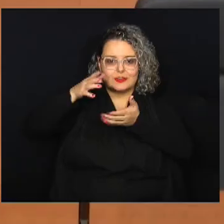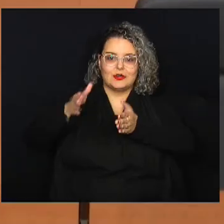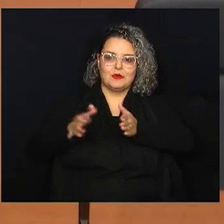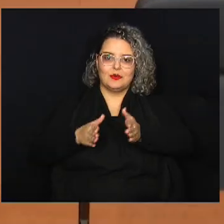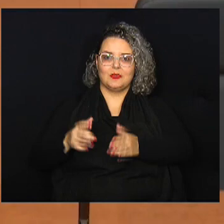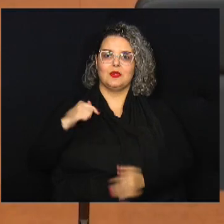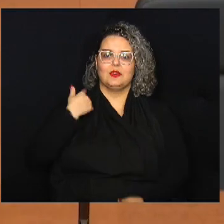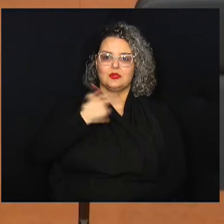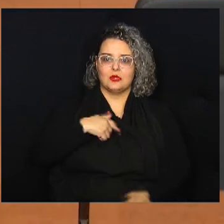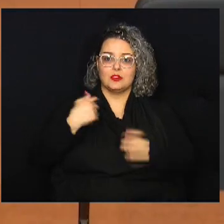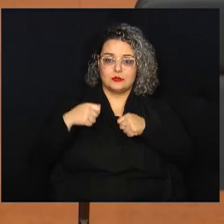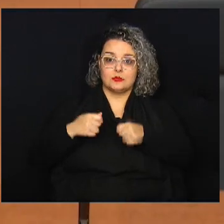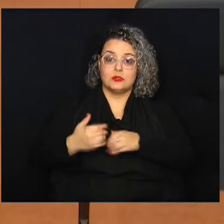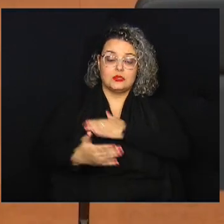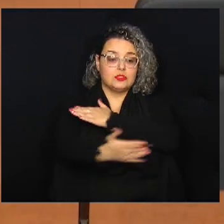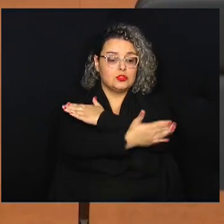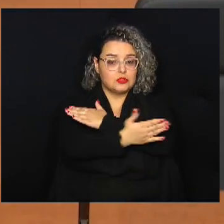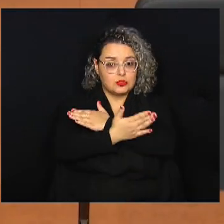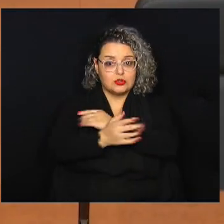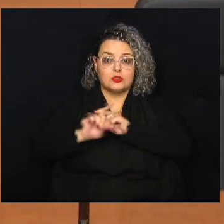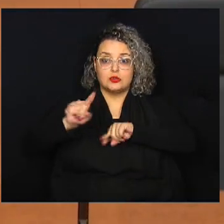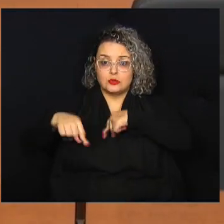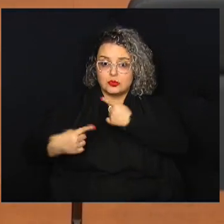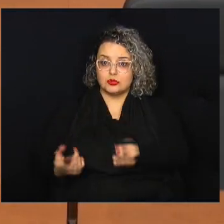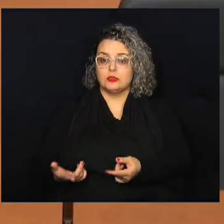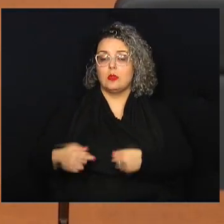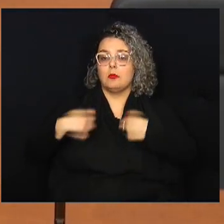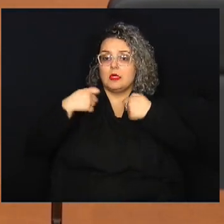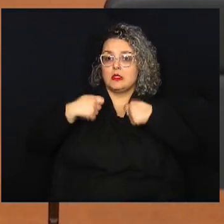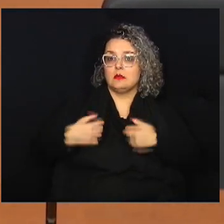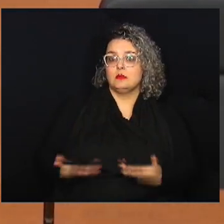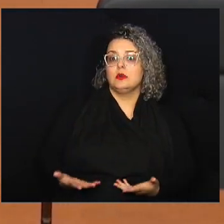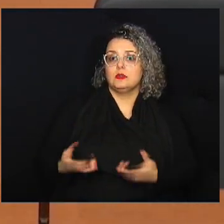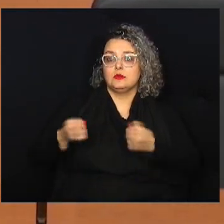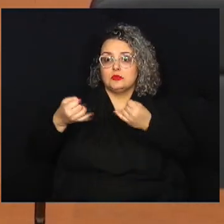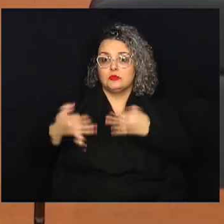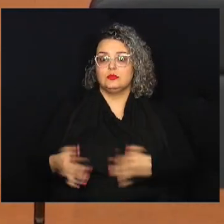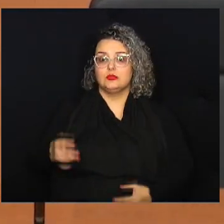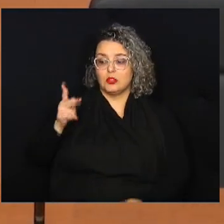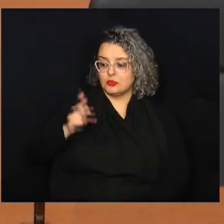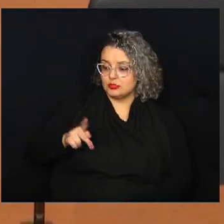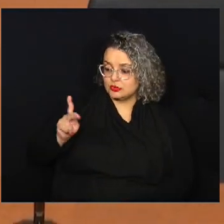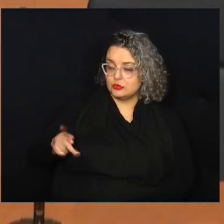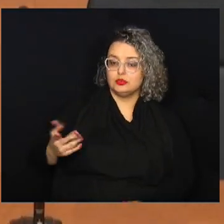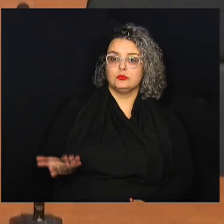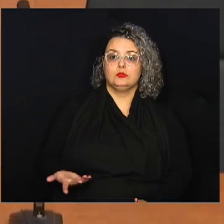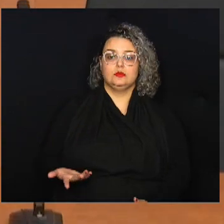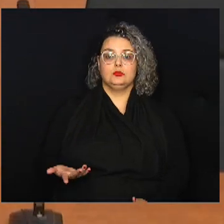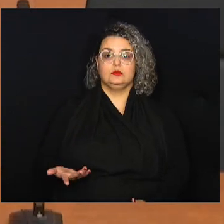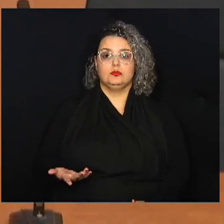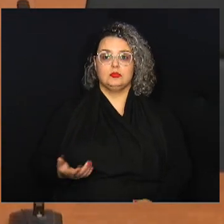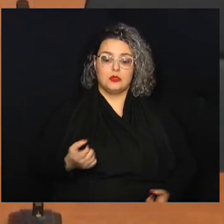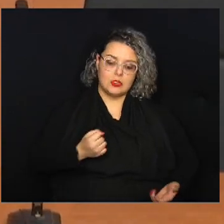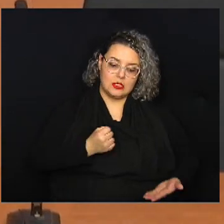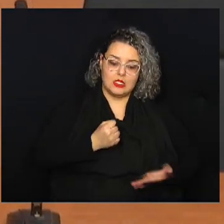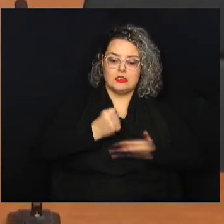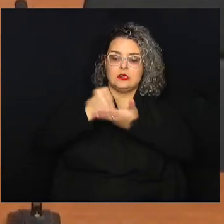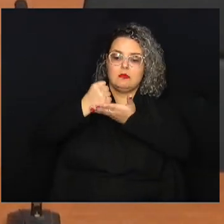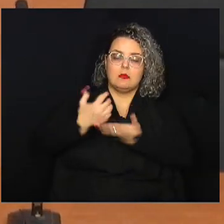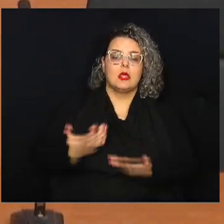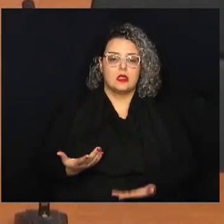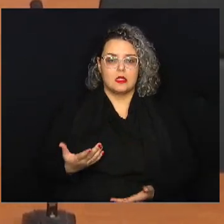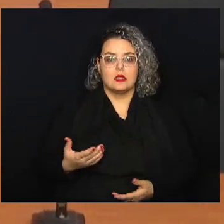gente precisa da colaboração de outros, precisa da colaboração, orientação dos professores que vão dar essa base de